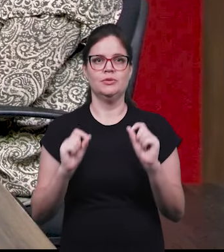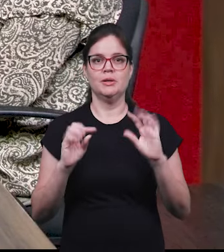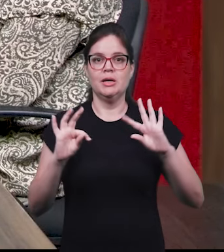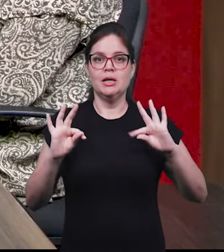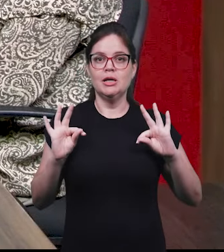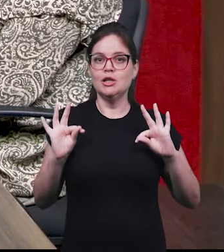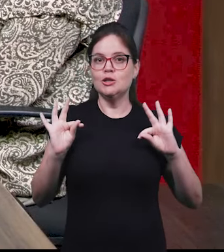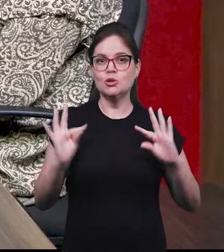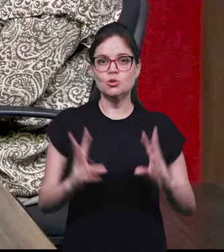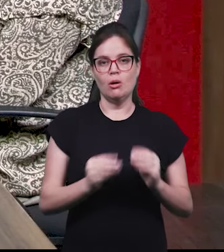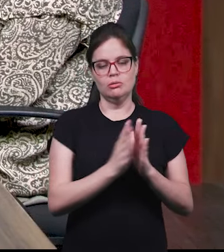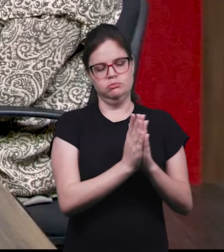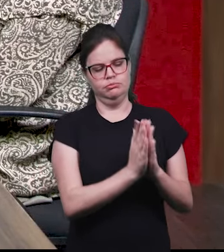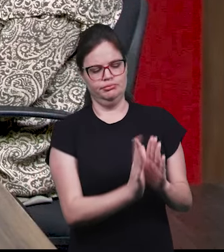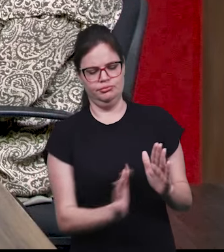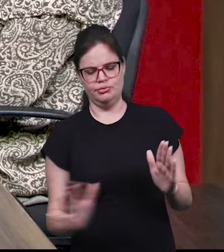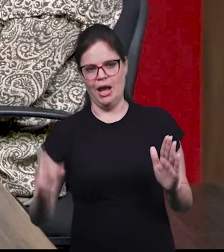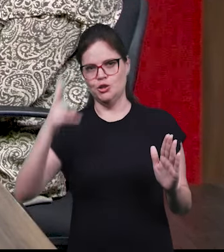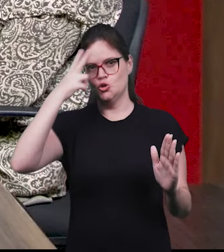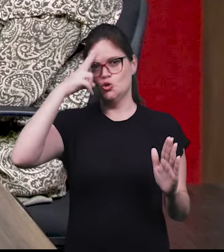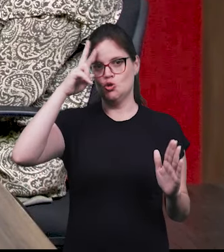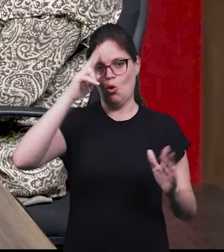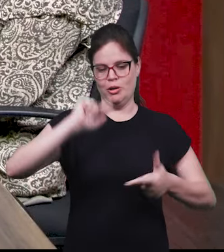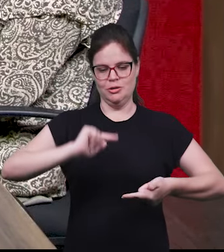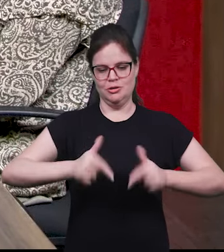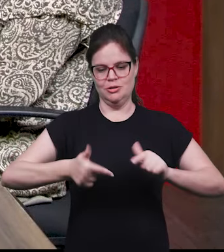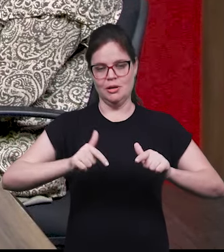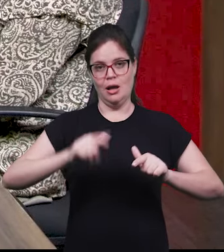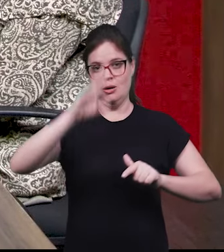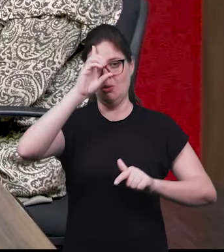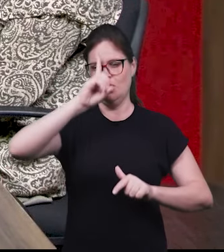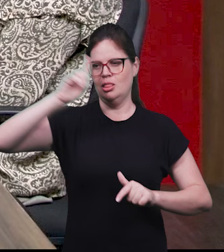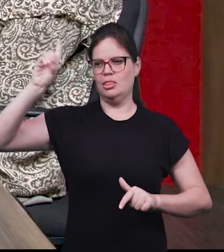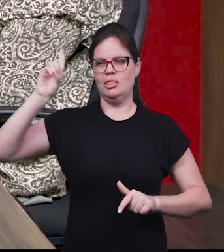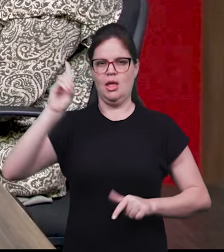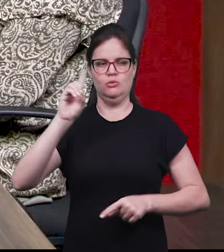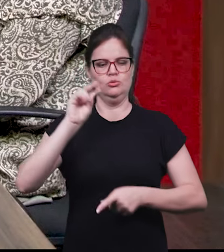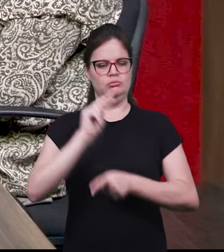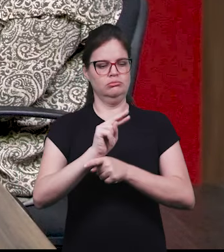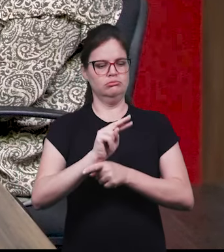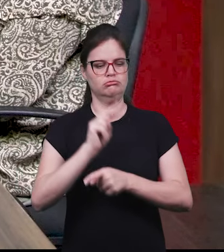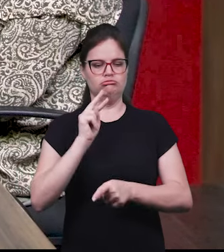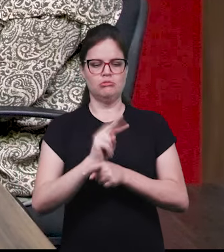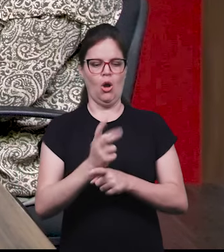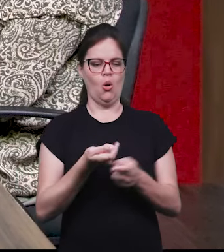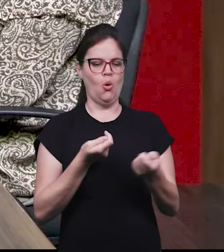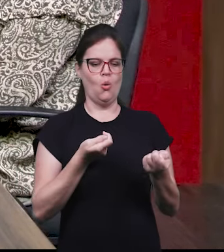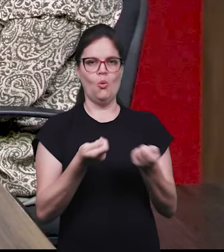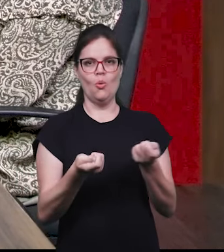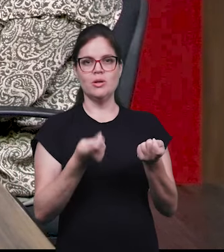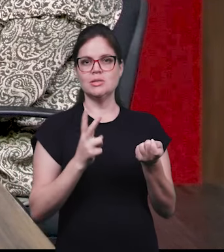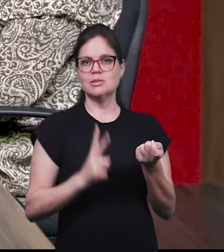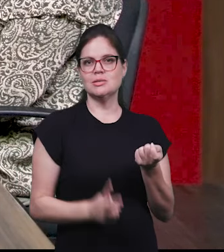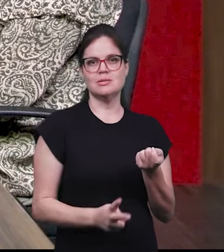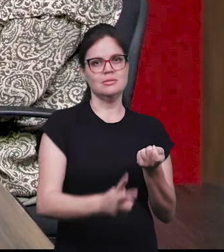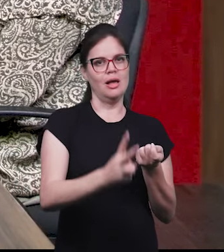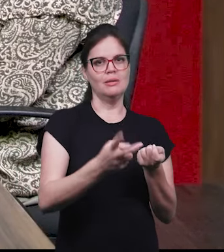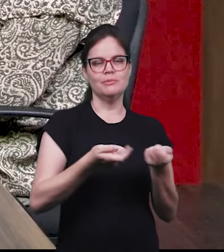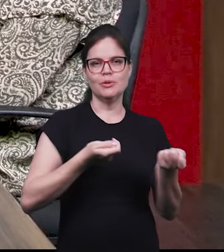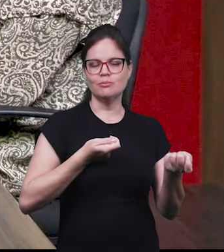em tudo isso, toda a história, Deus sempre esteve controlando o